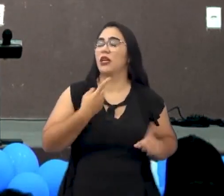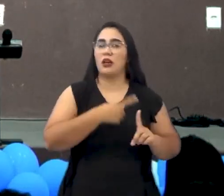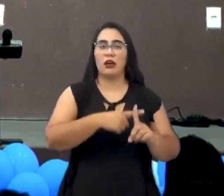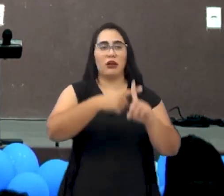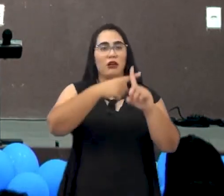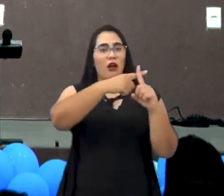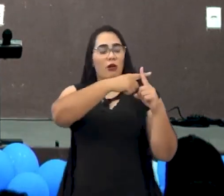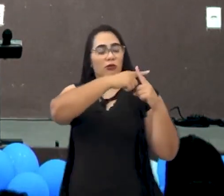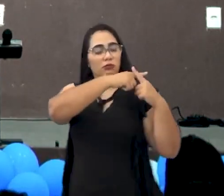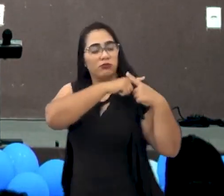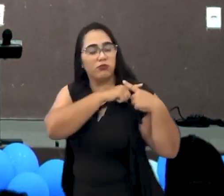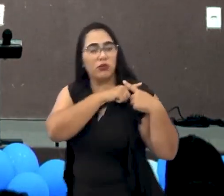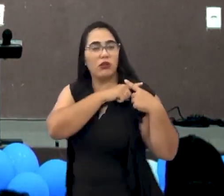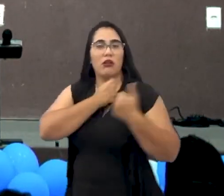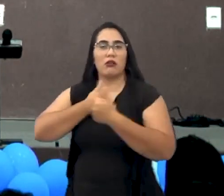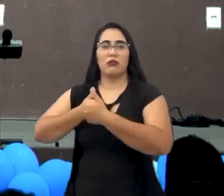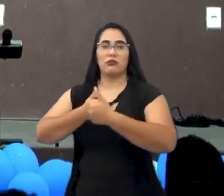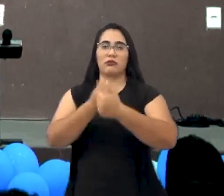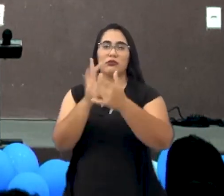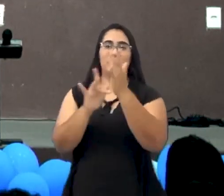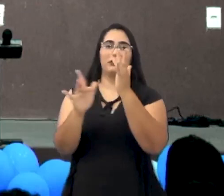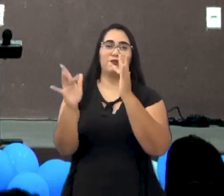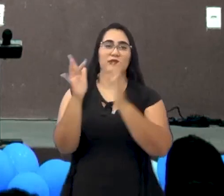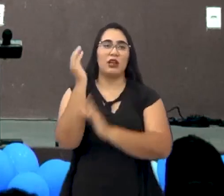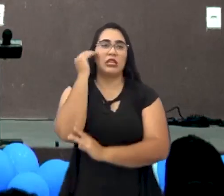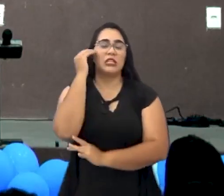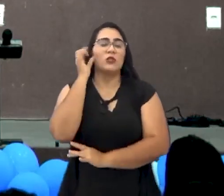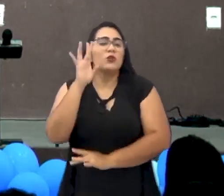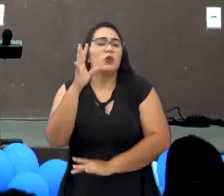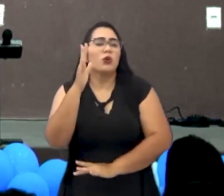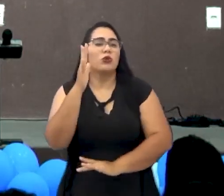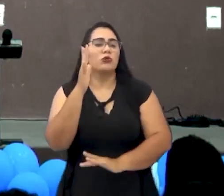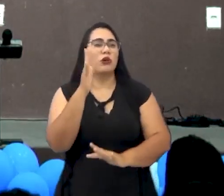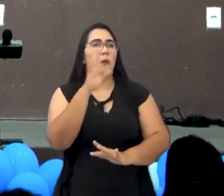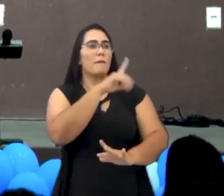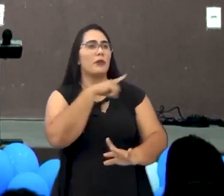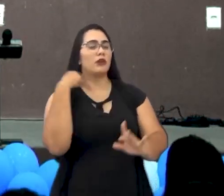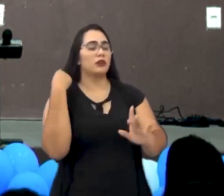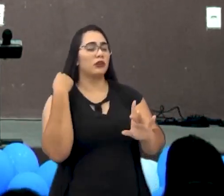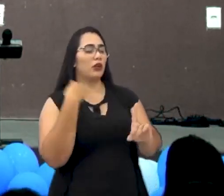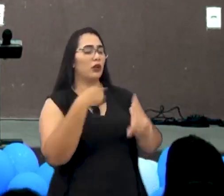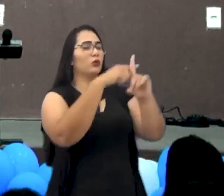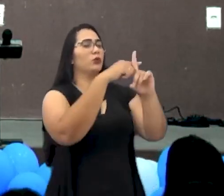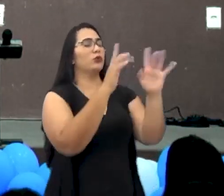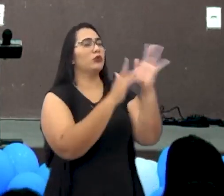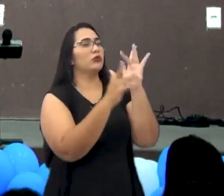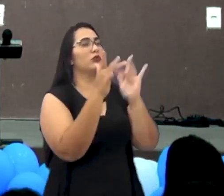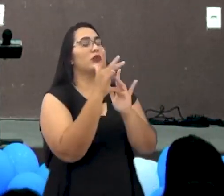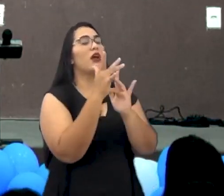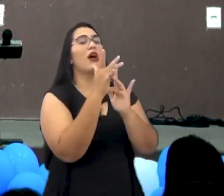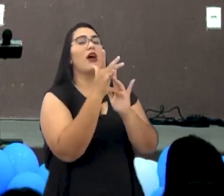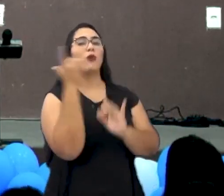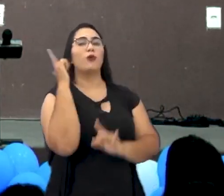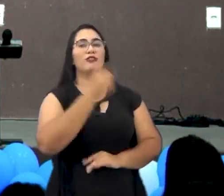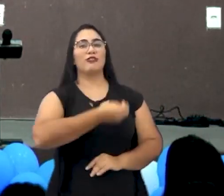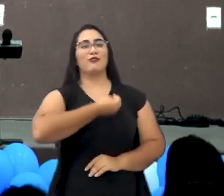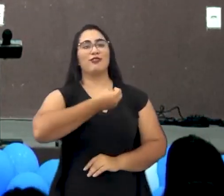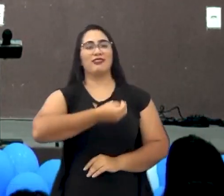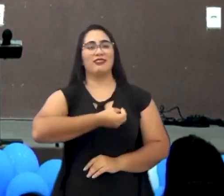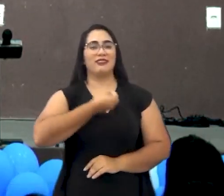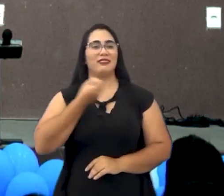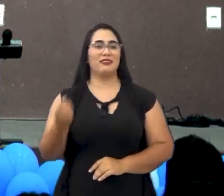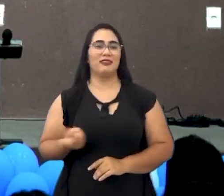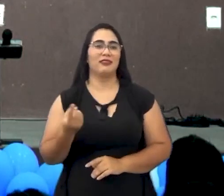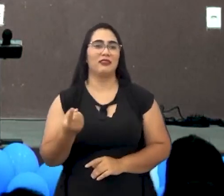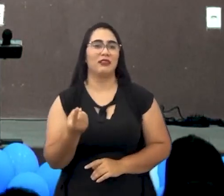a cruz é que existe verdadeira riqueza. Somente na morte é que há vida. E